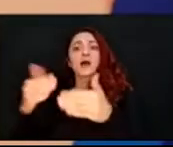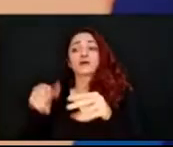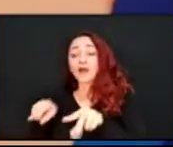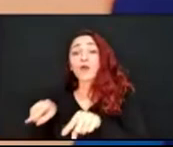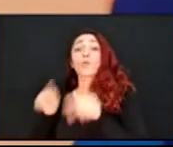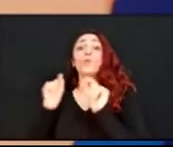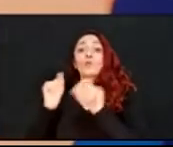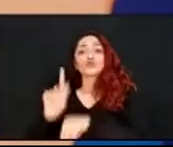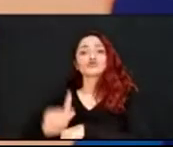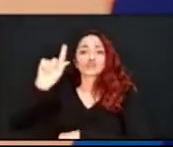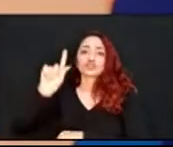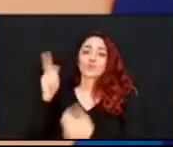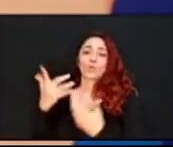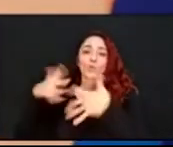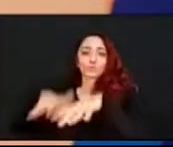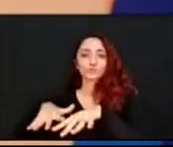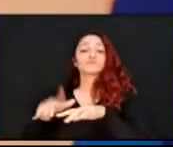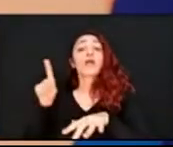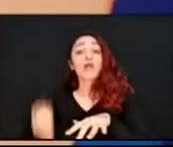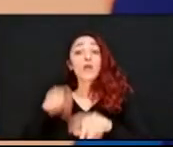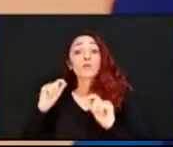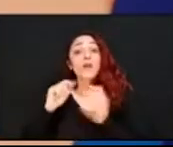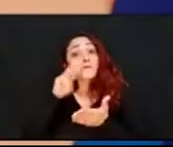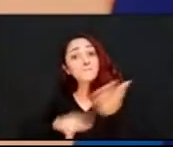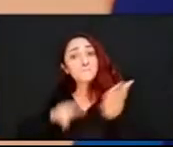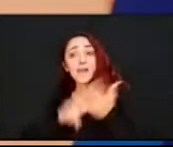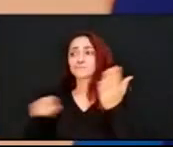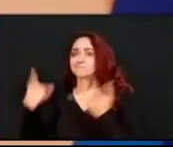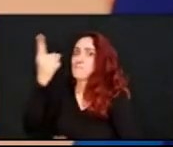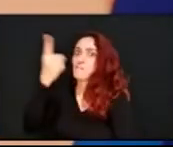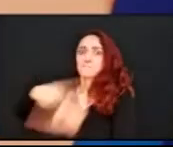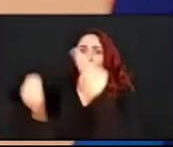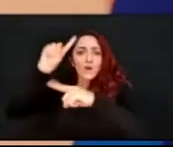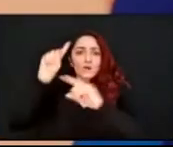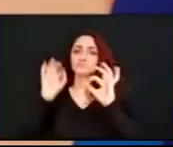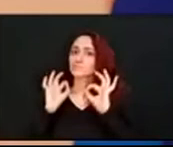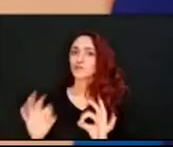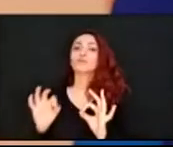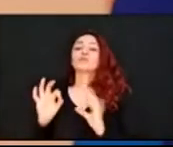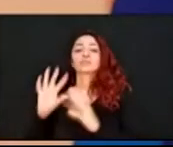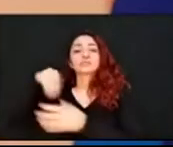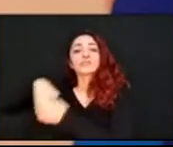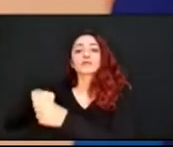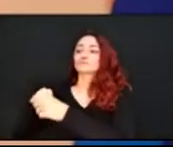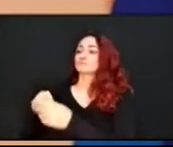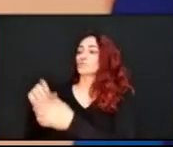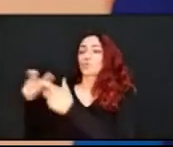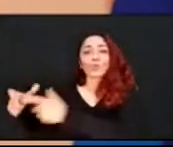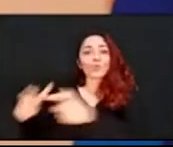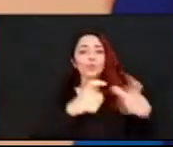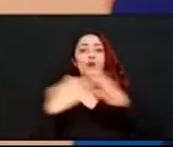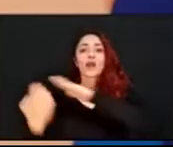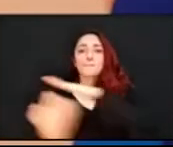né que vai revolucionar ainda mais essa agenda dentro das organizações Então em vez do que não não